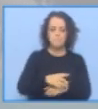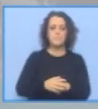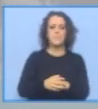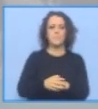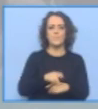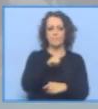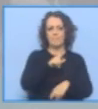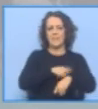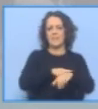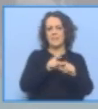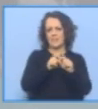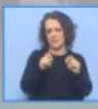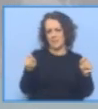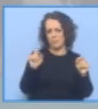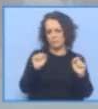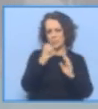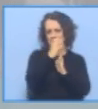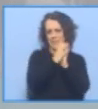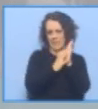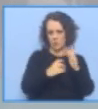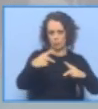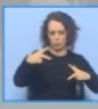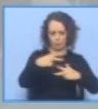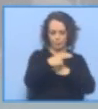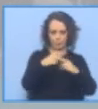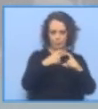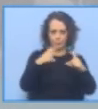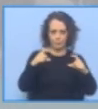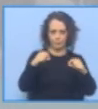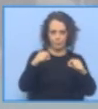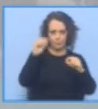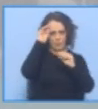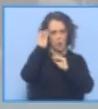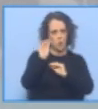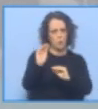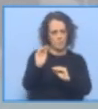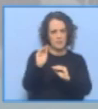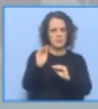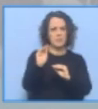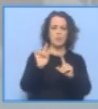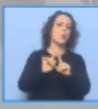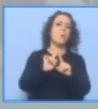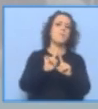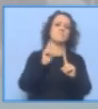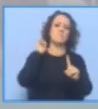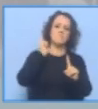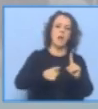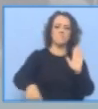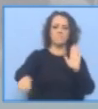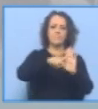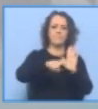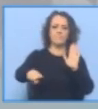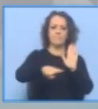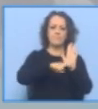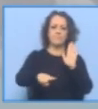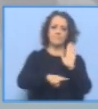é um período de texto que nos apresenta precisamente várias recomendações, várias máximas, não é? Precisamente